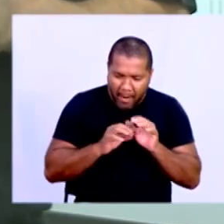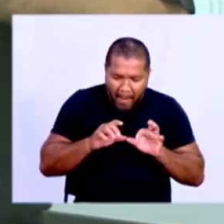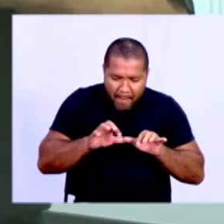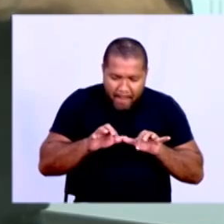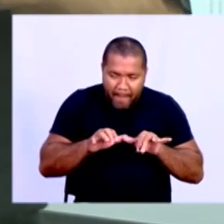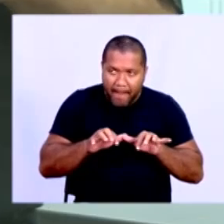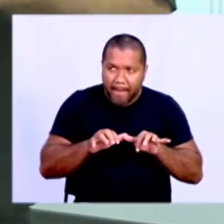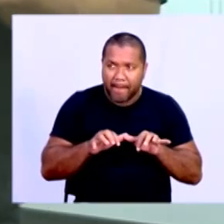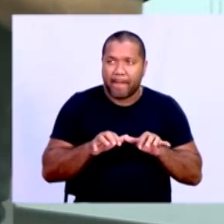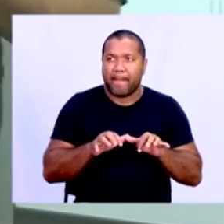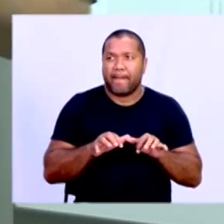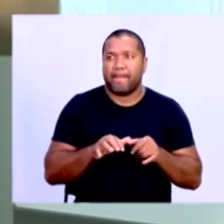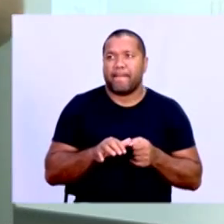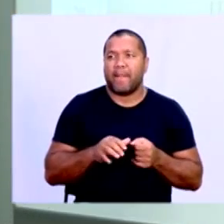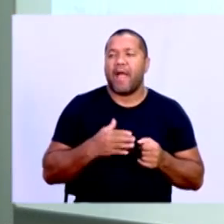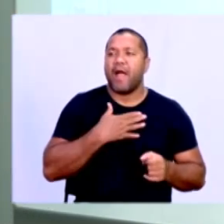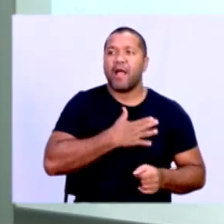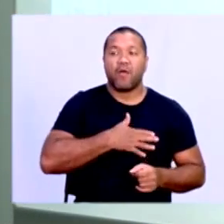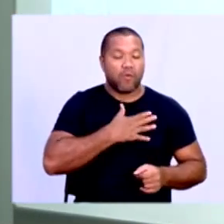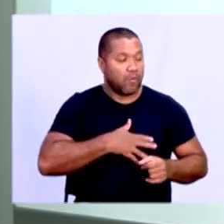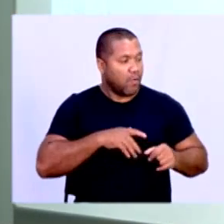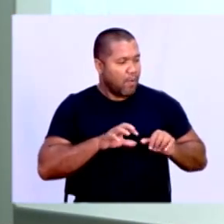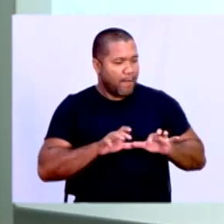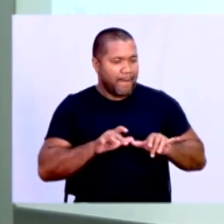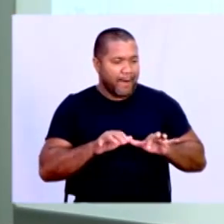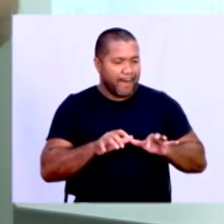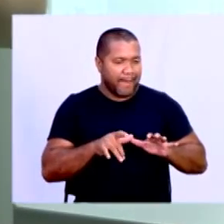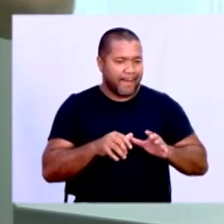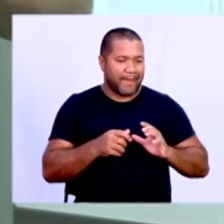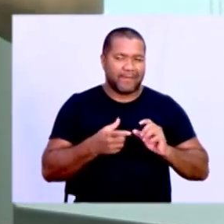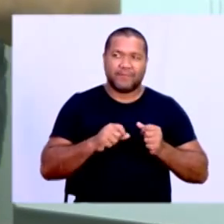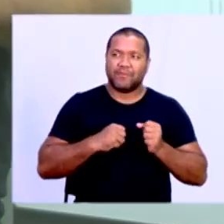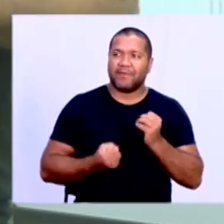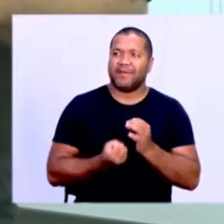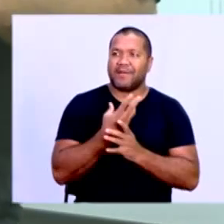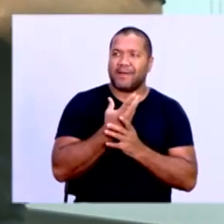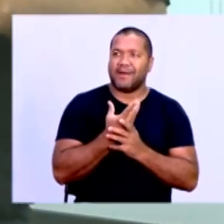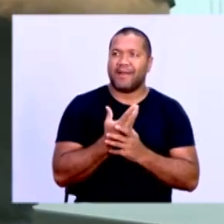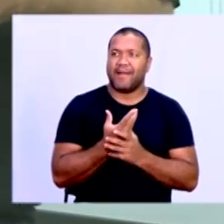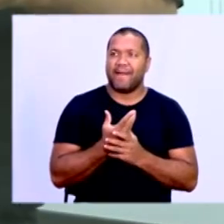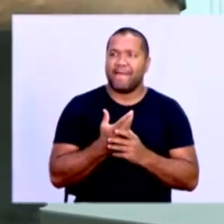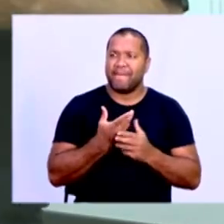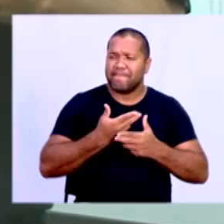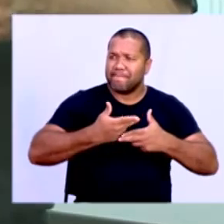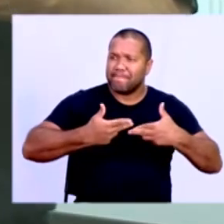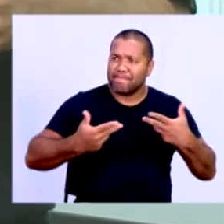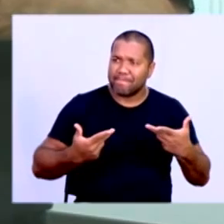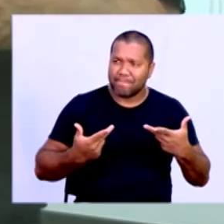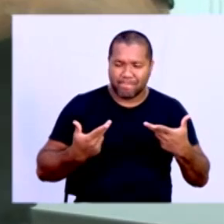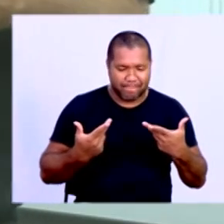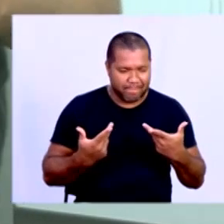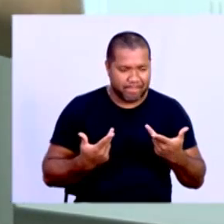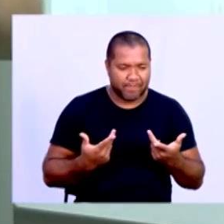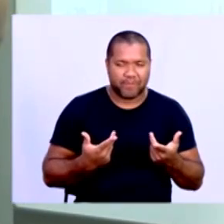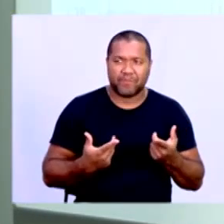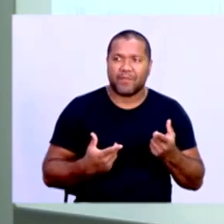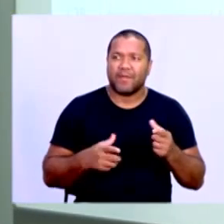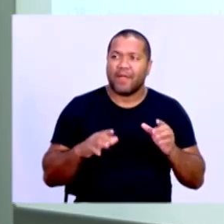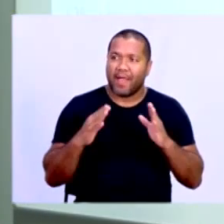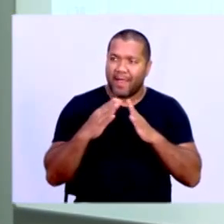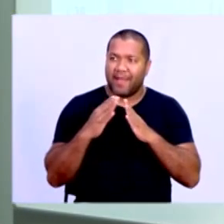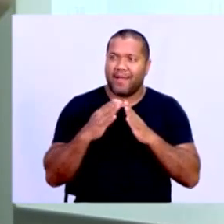quando você começa a gostar de programação, você começa a fazer várias coisas, começa a desenvolver várias coisas em